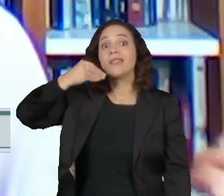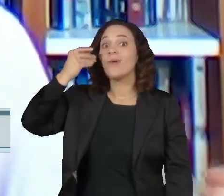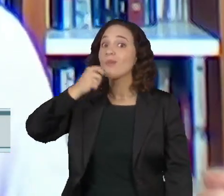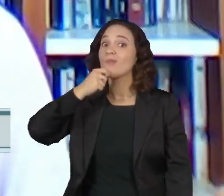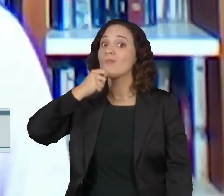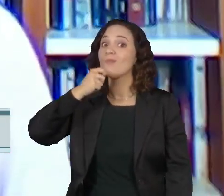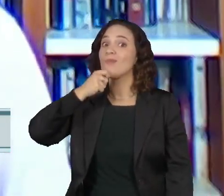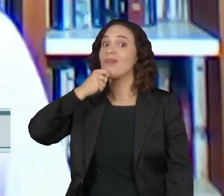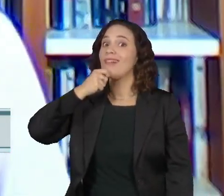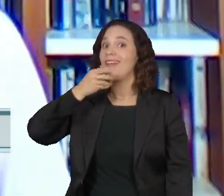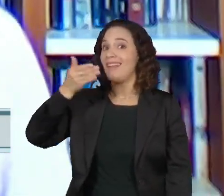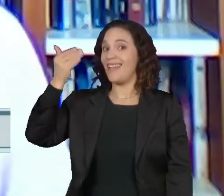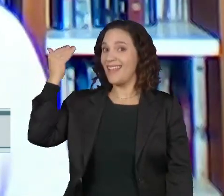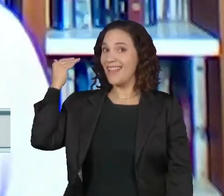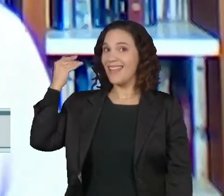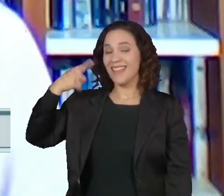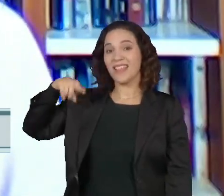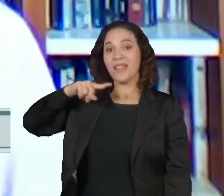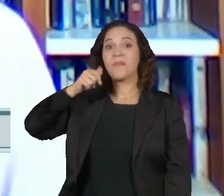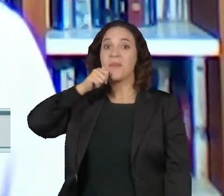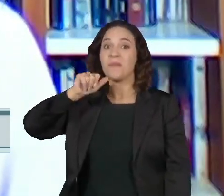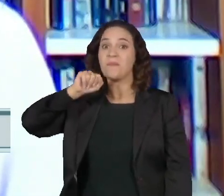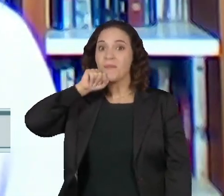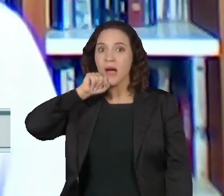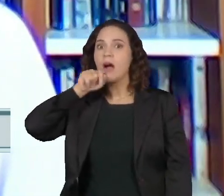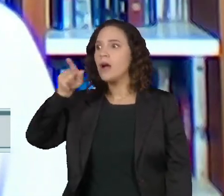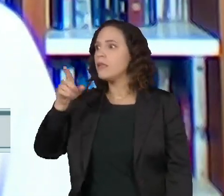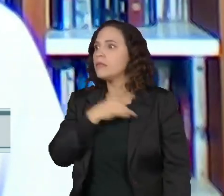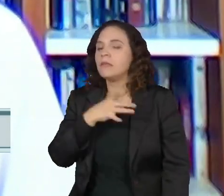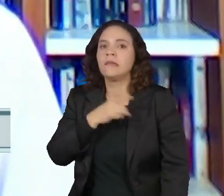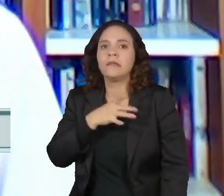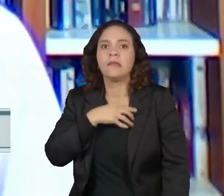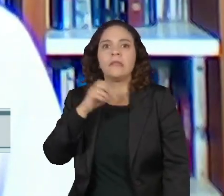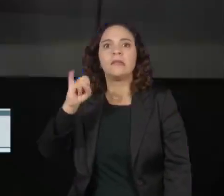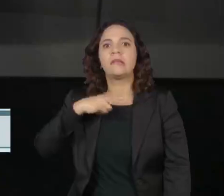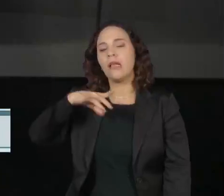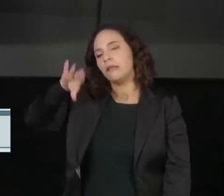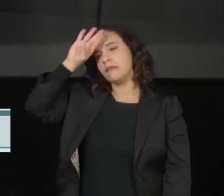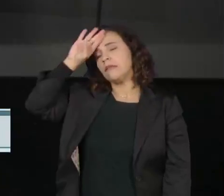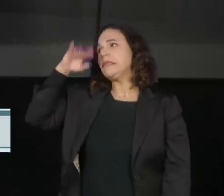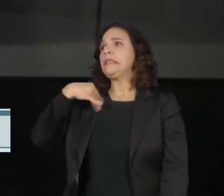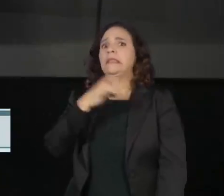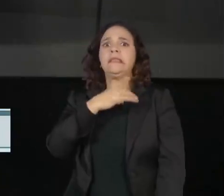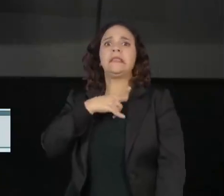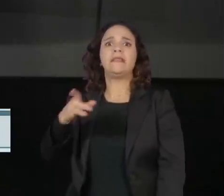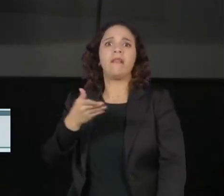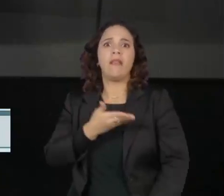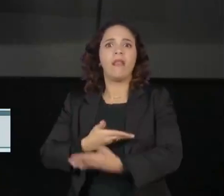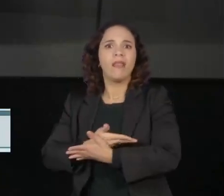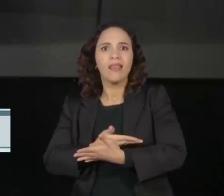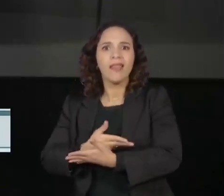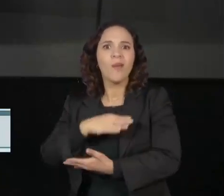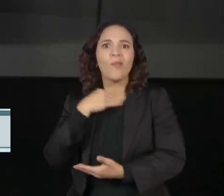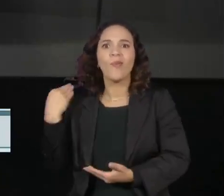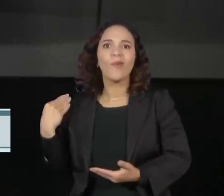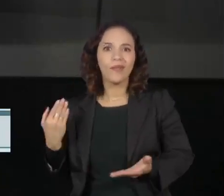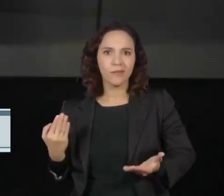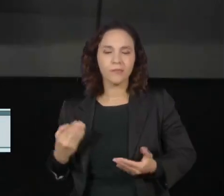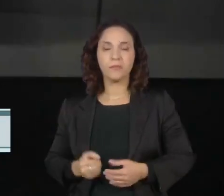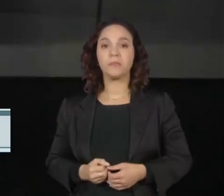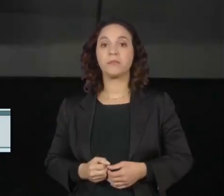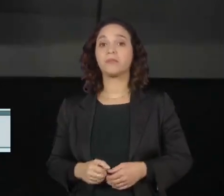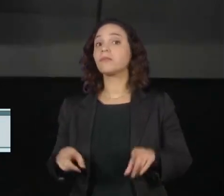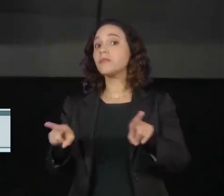as nossas mães, por exemplo, morriam de medo quando aparecia a febre. A gente tem um problema muito grande, que é